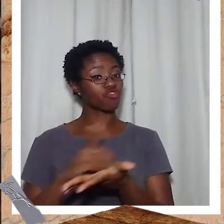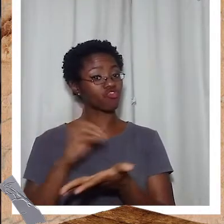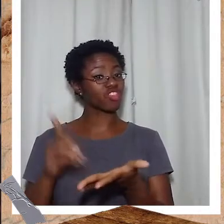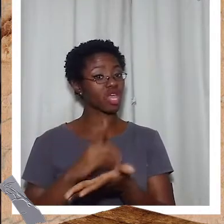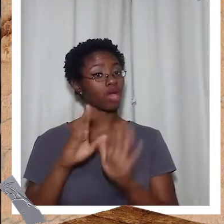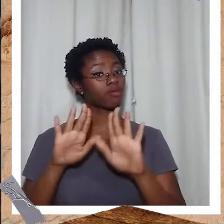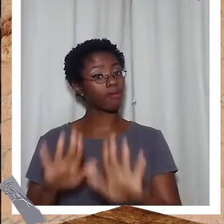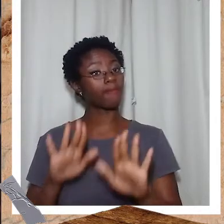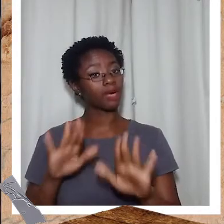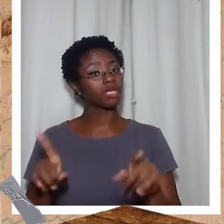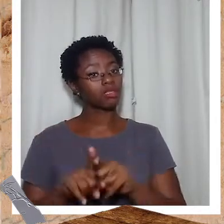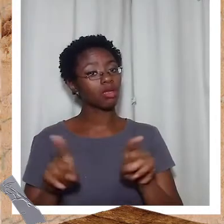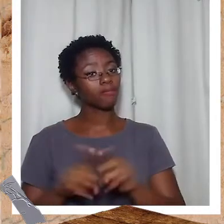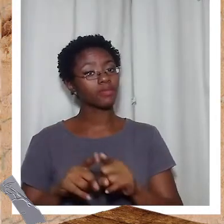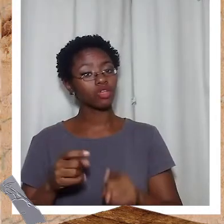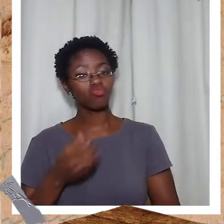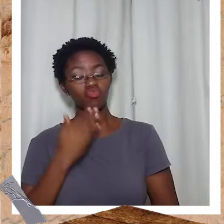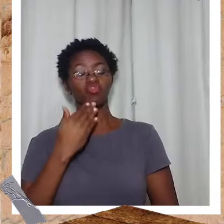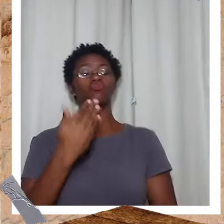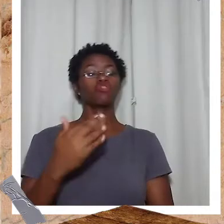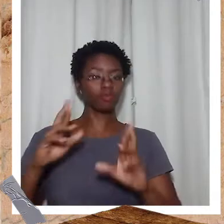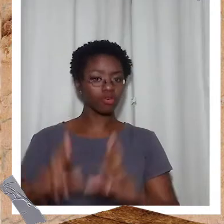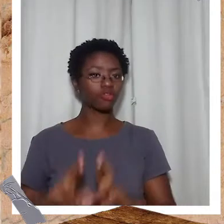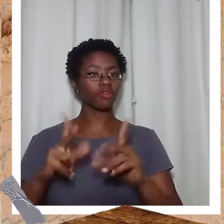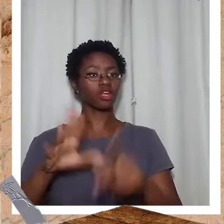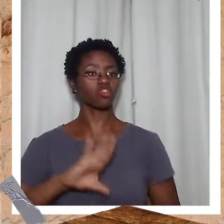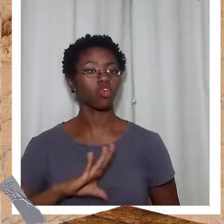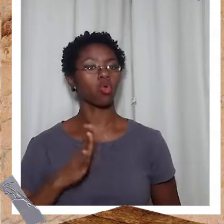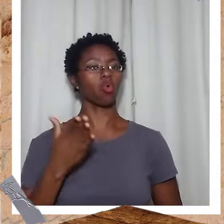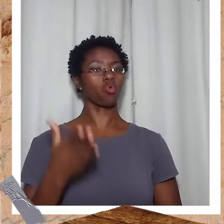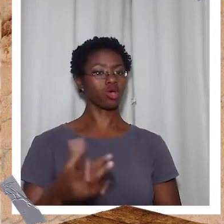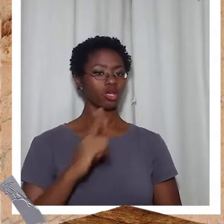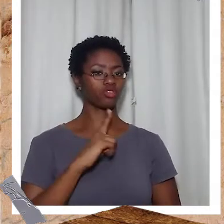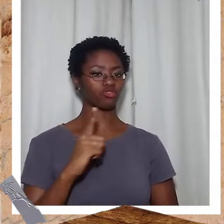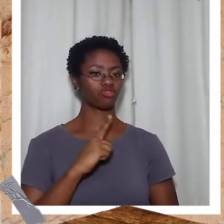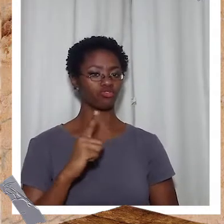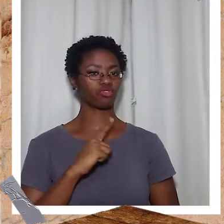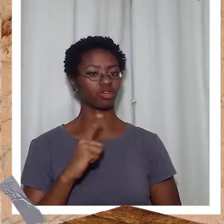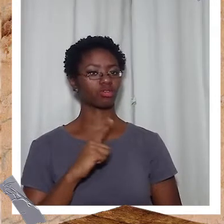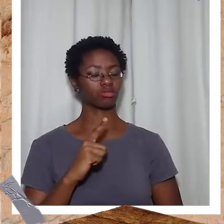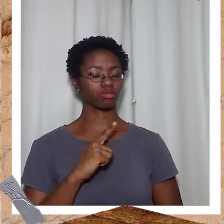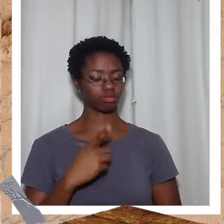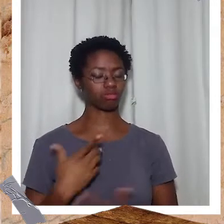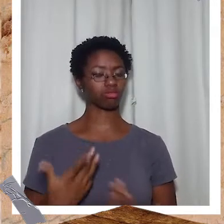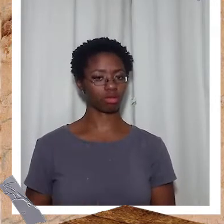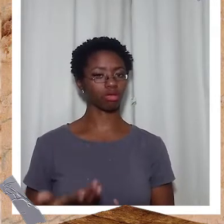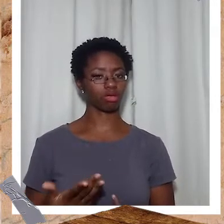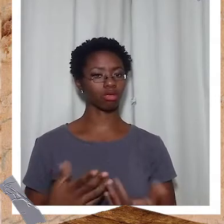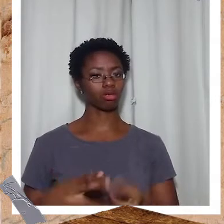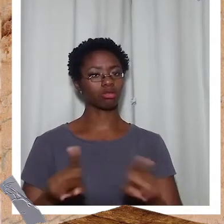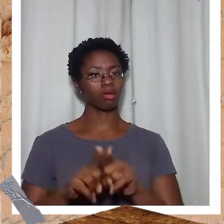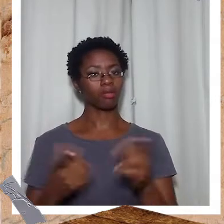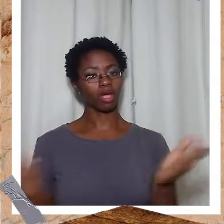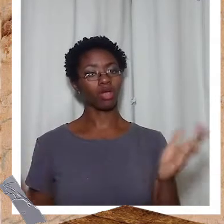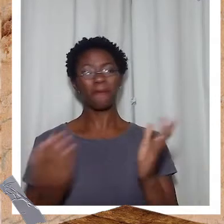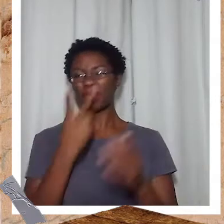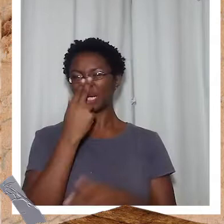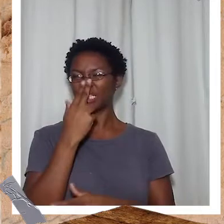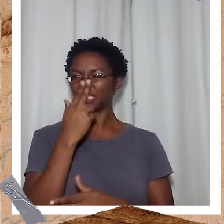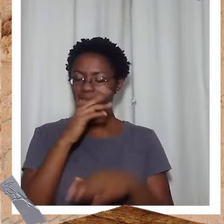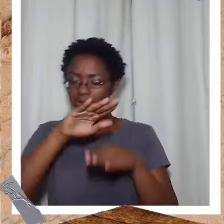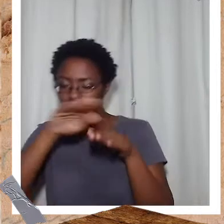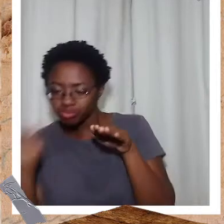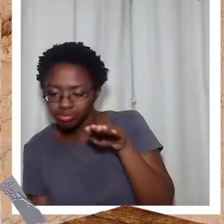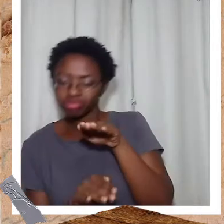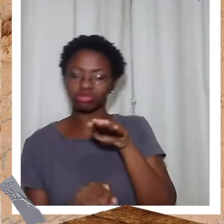explosão estilística, né? Com uma coragem estilística que às vezes também é colocada em segundo plano.